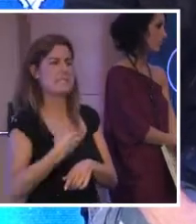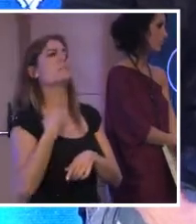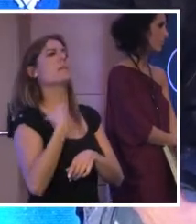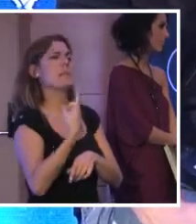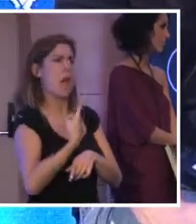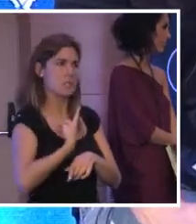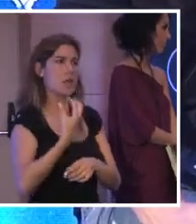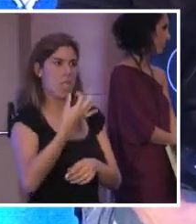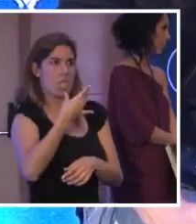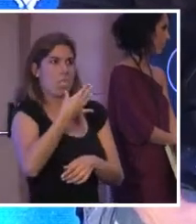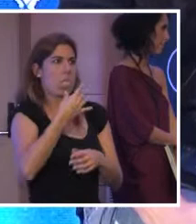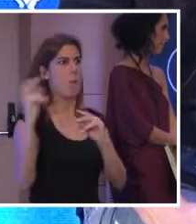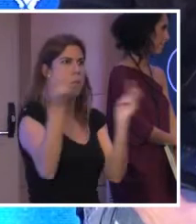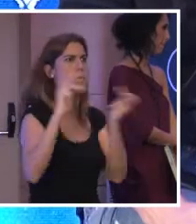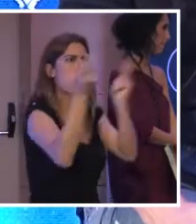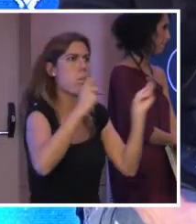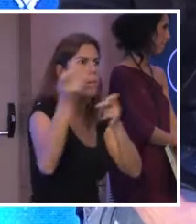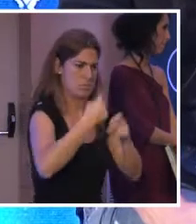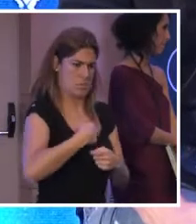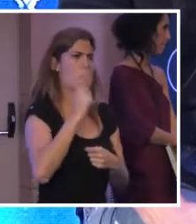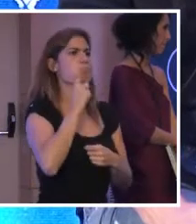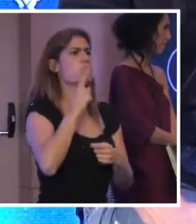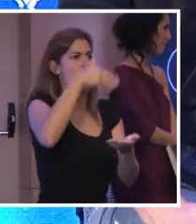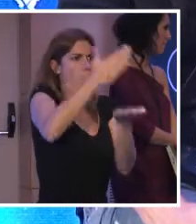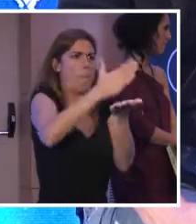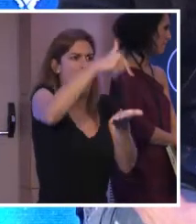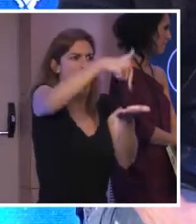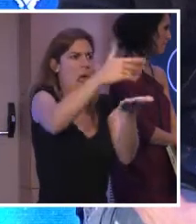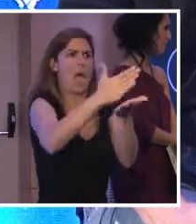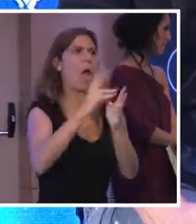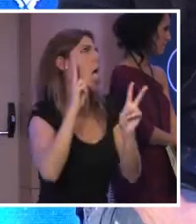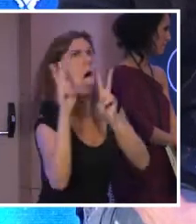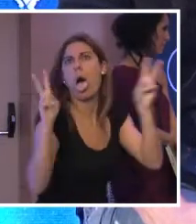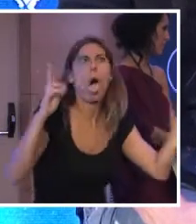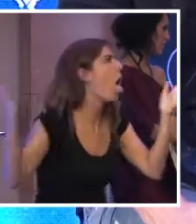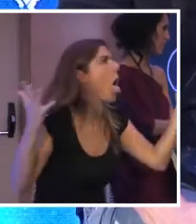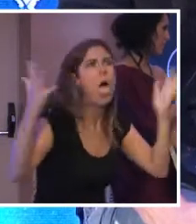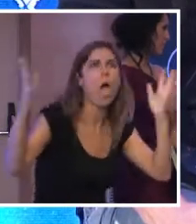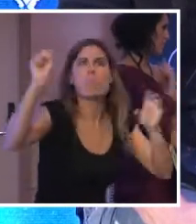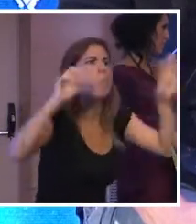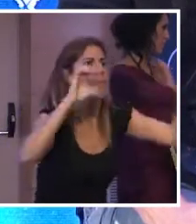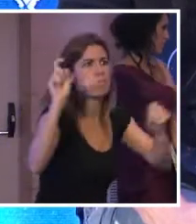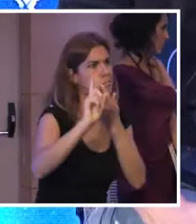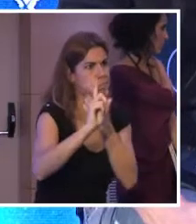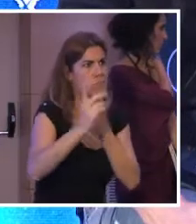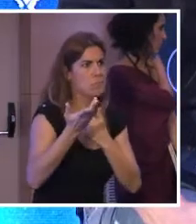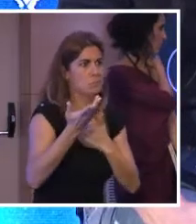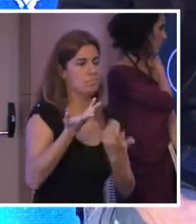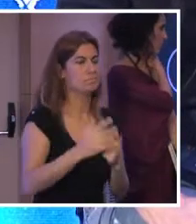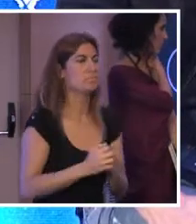de desconforto de um deficiente auditivo no meio de pessoas que não levam em conta a sua diferença.